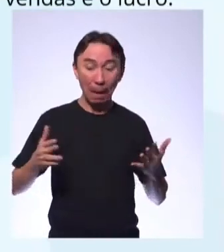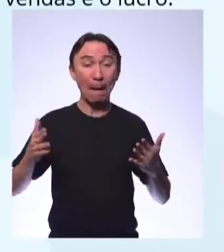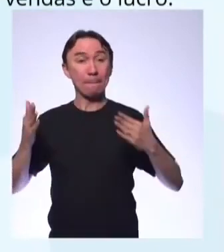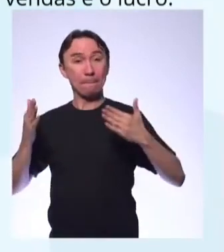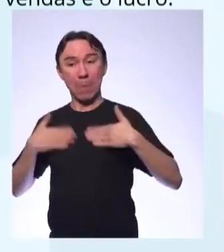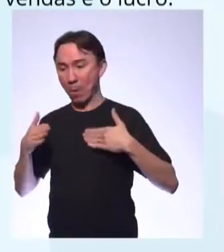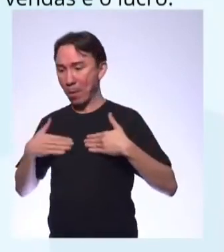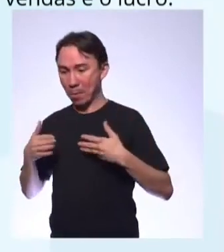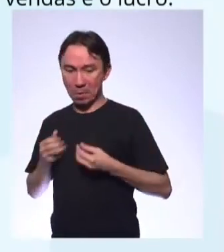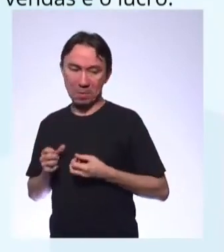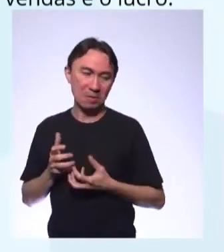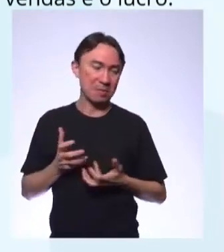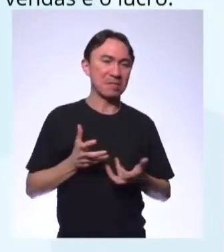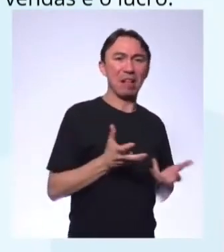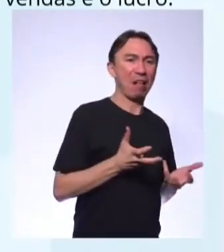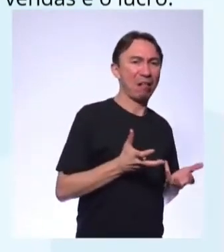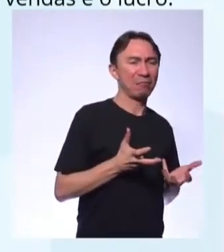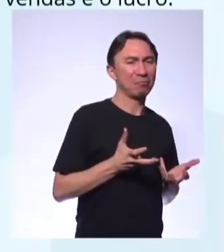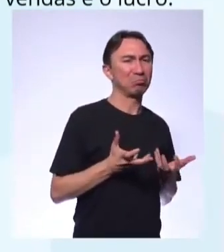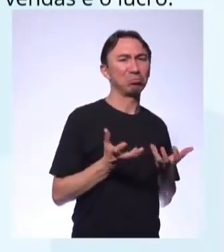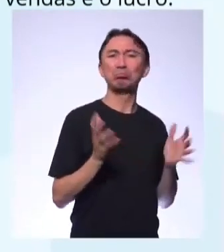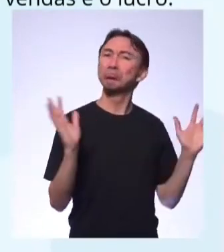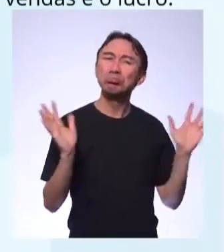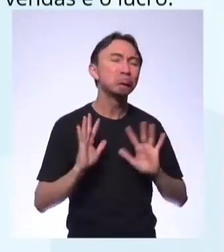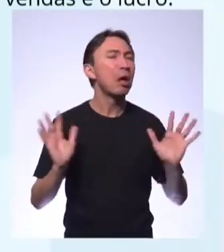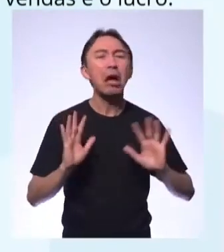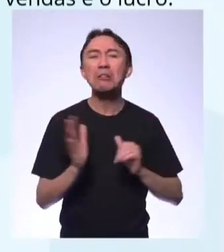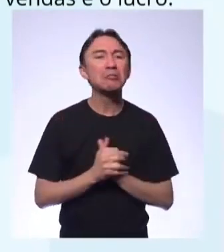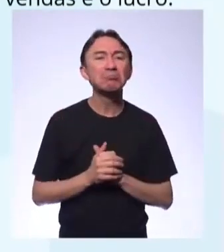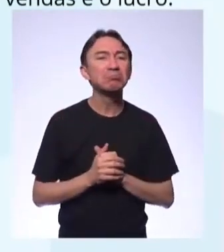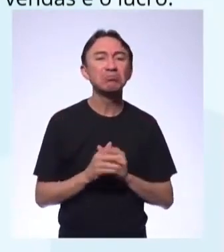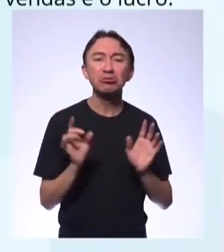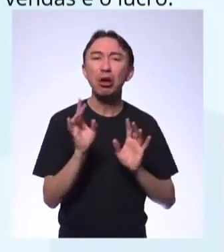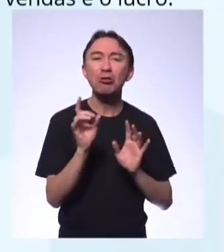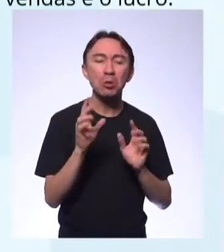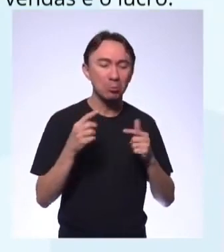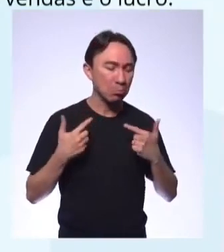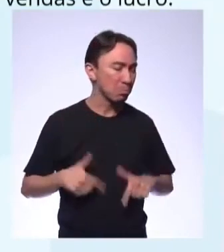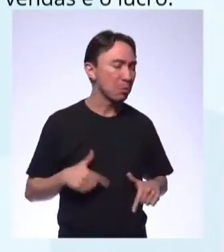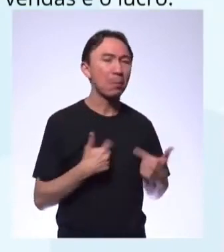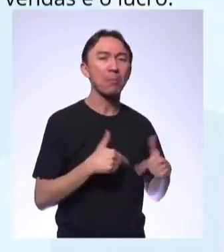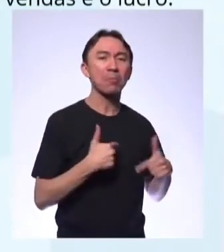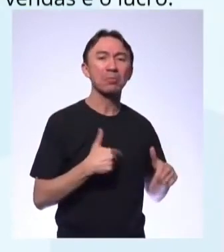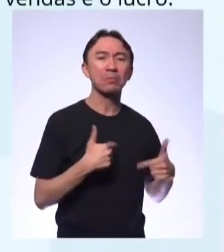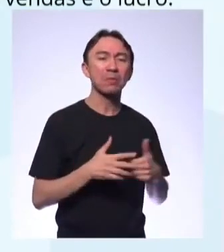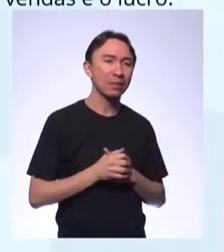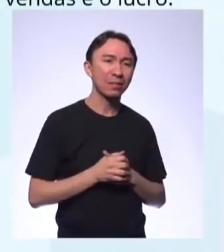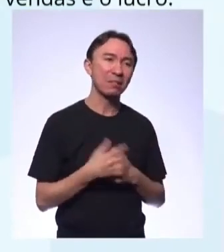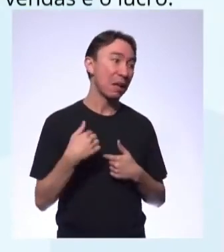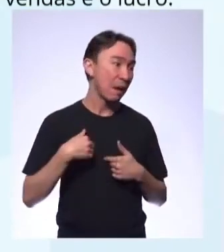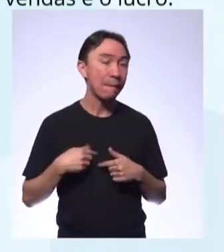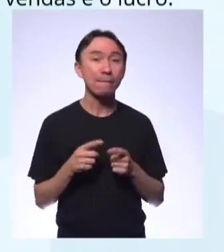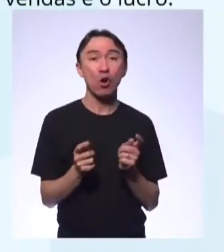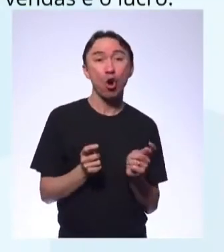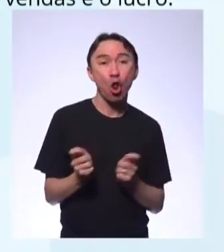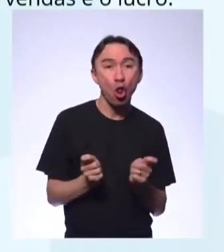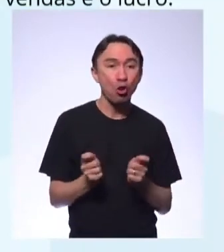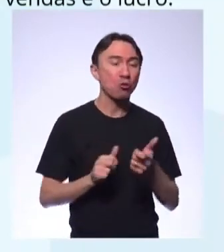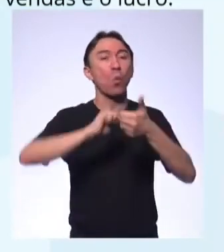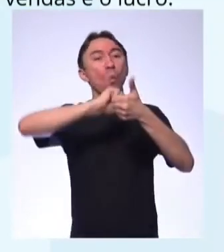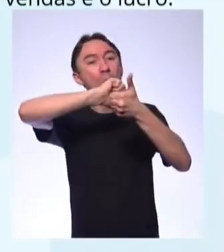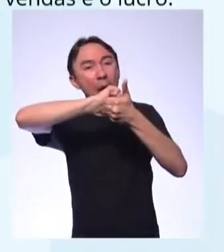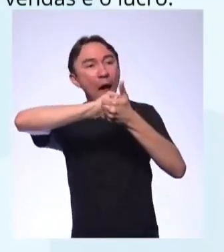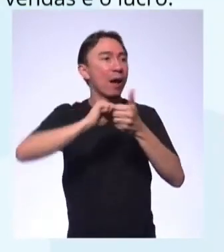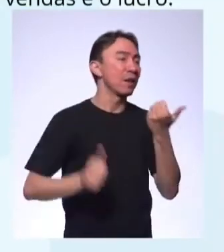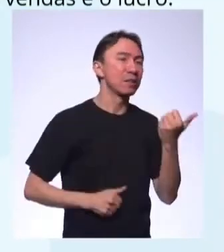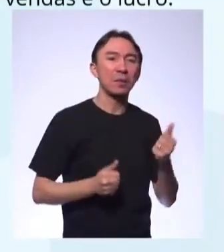na manufatura. E, nesse momento agora, gente, o trabalhador não controla mais a qualidade, nem a quantidade, nem as vendas, nem o